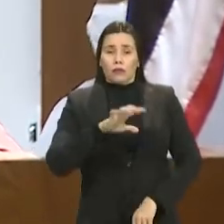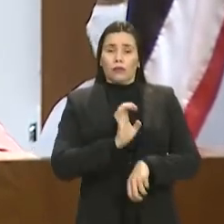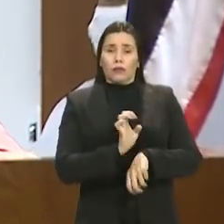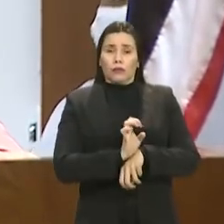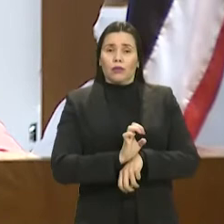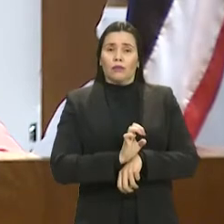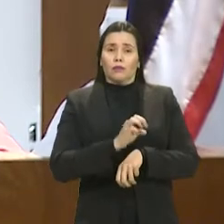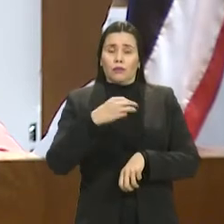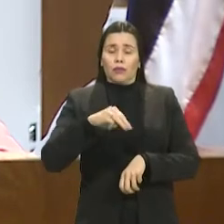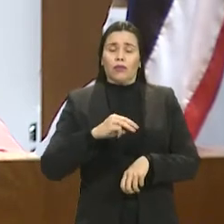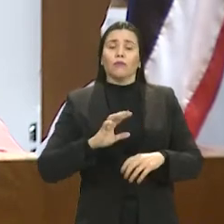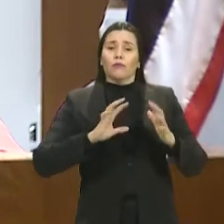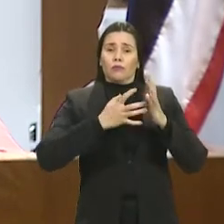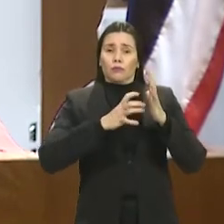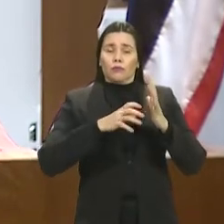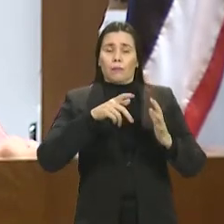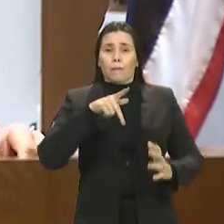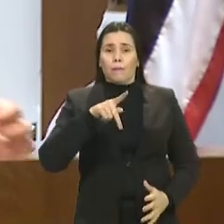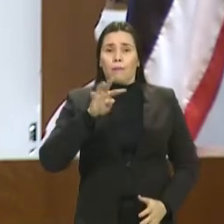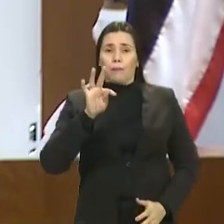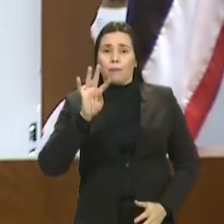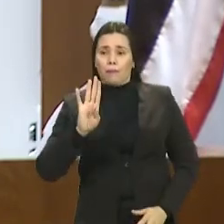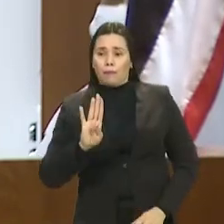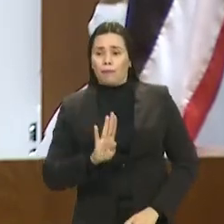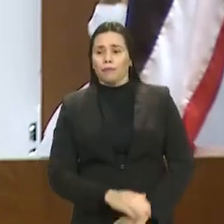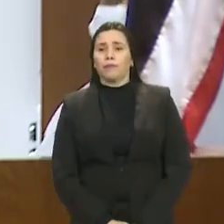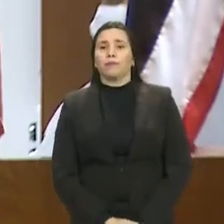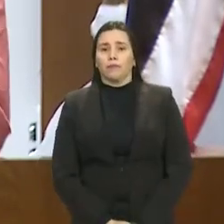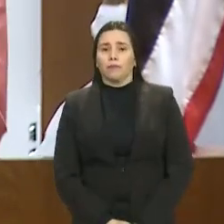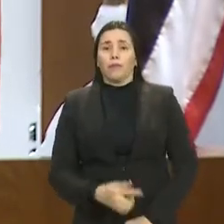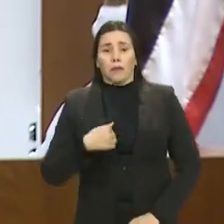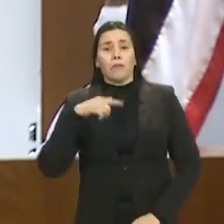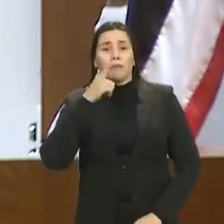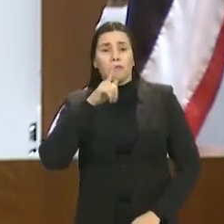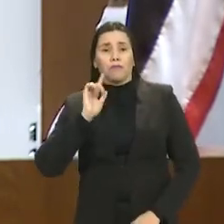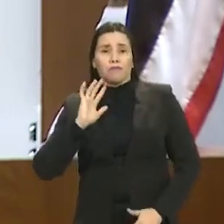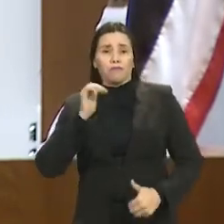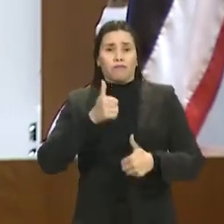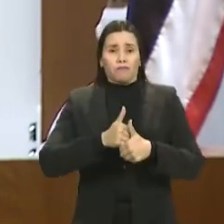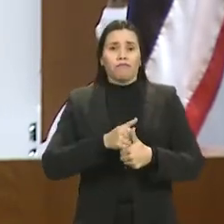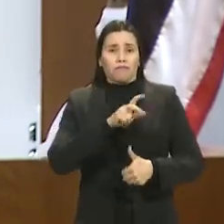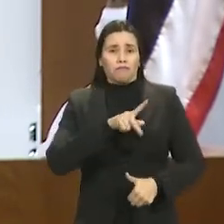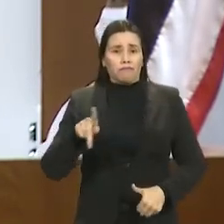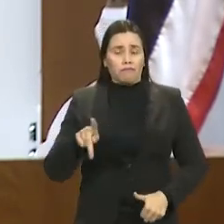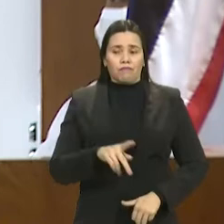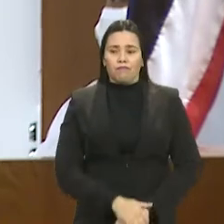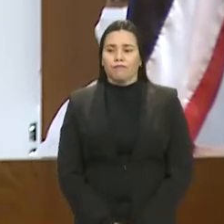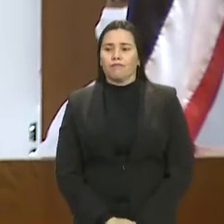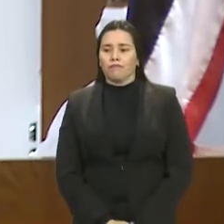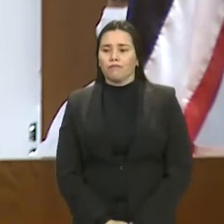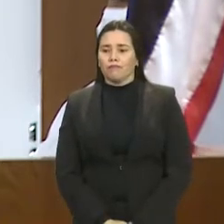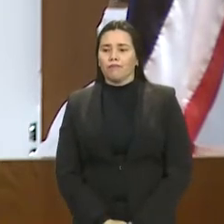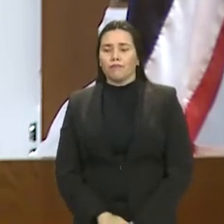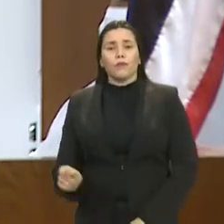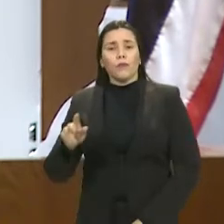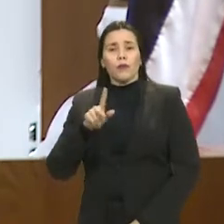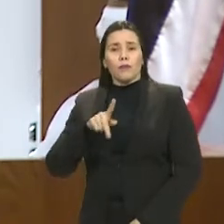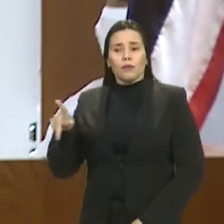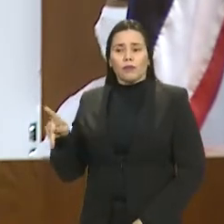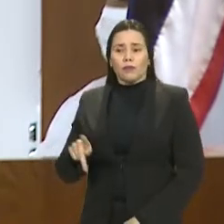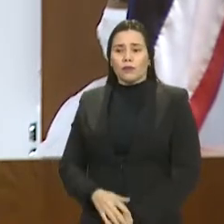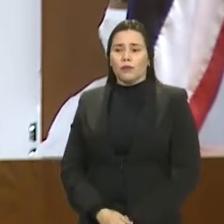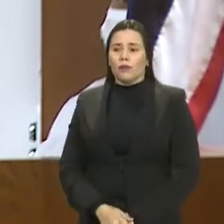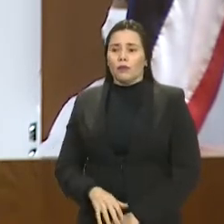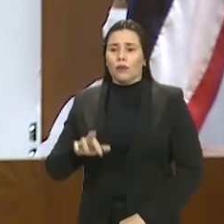recebi para glória de Deus um voto de confiança do meu querido presidente de honra